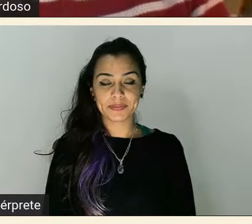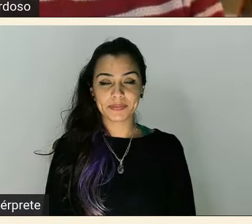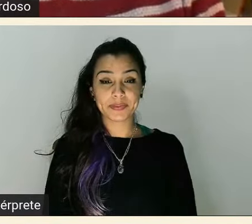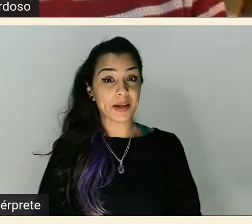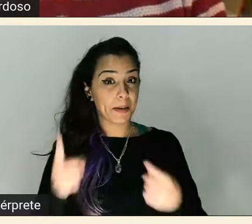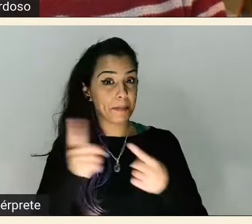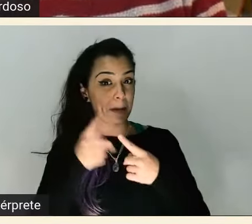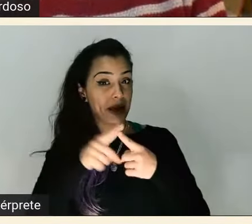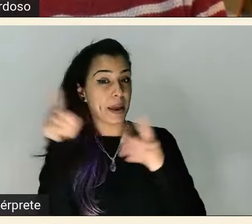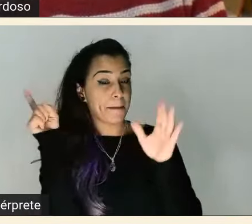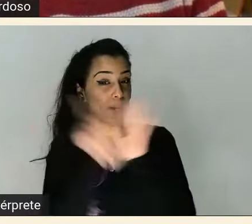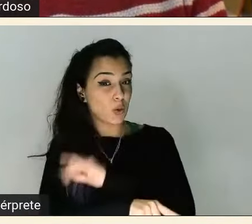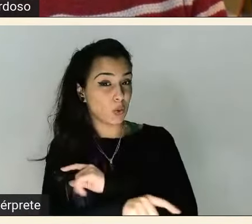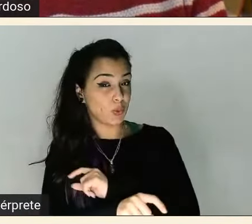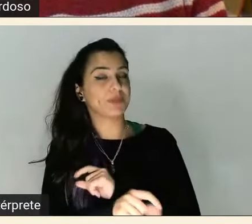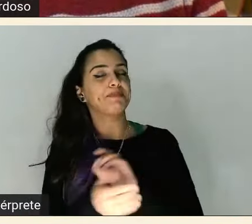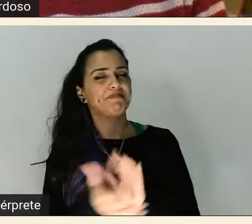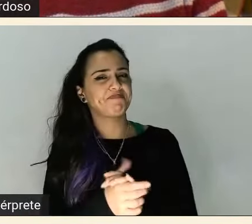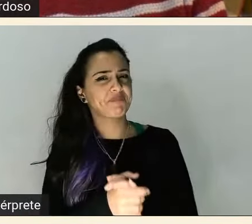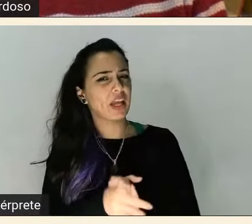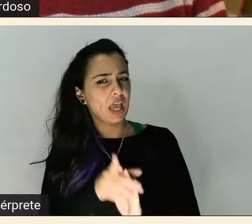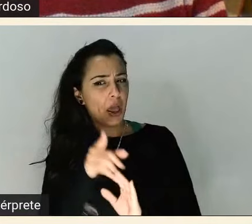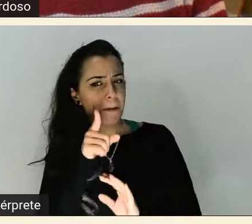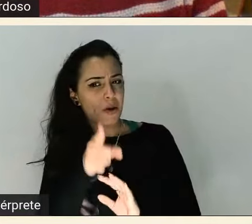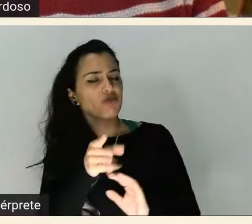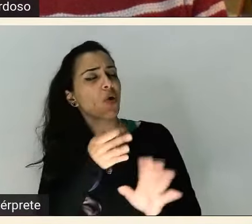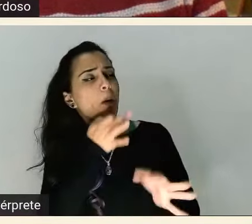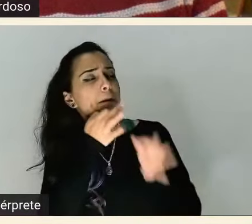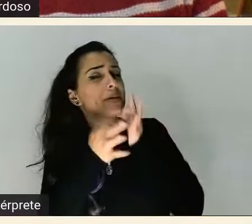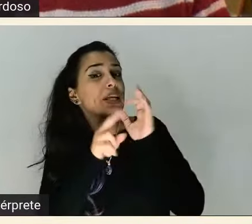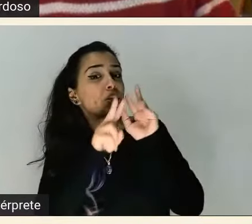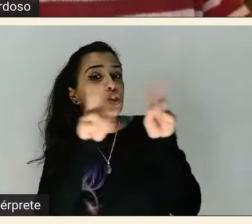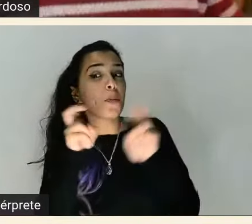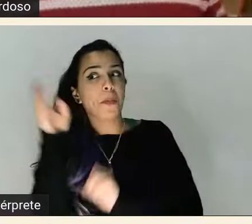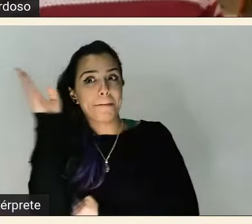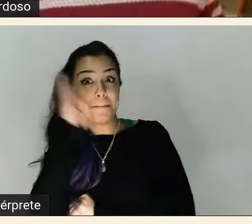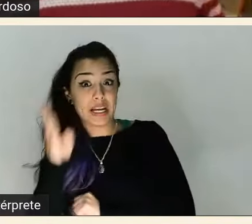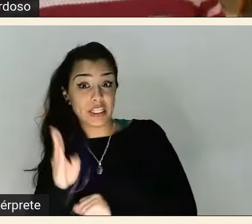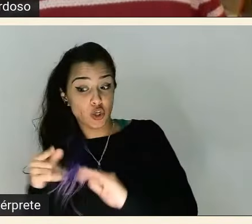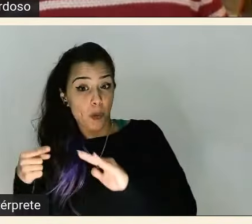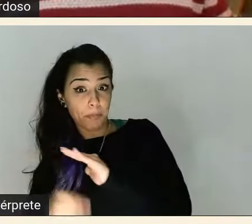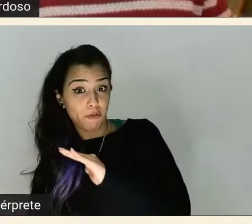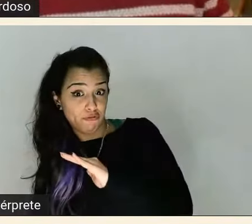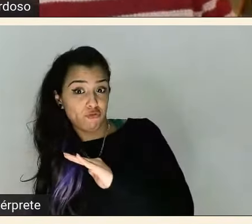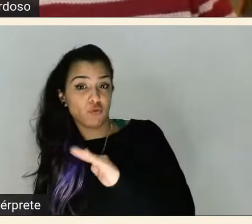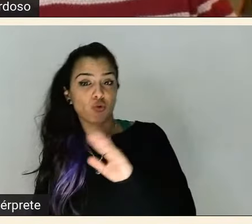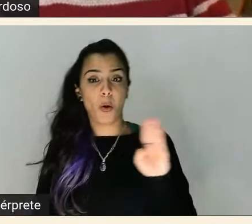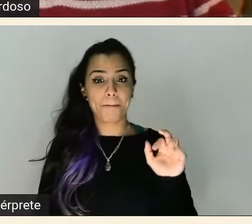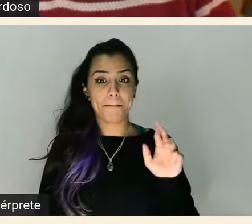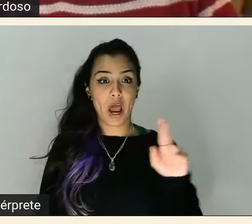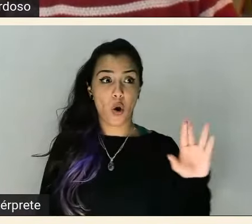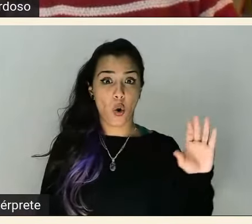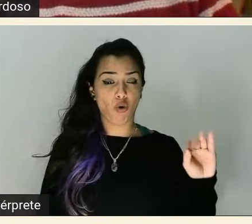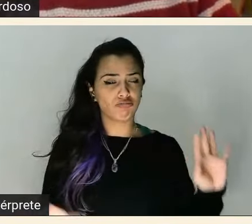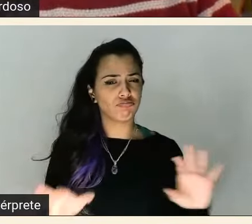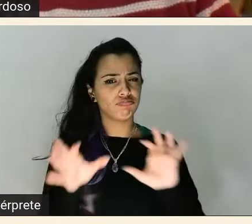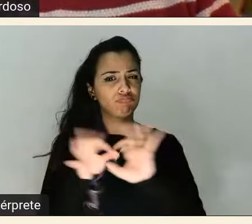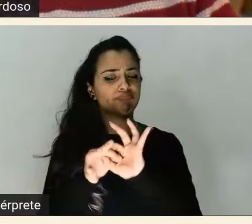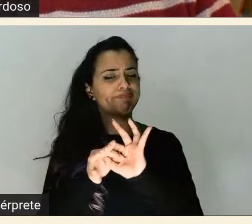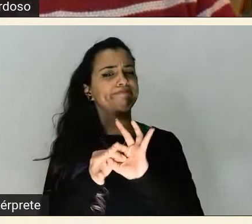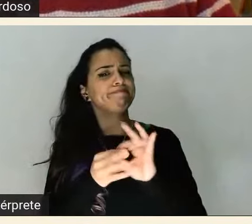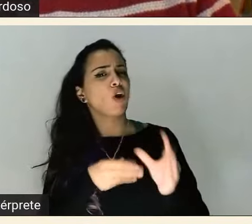Se você pode comentar a relação entre o Brasil profundo e o barroco, e Barroco, como essa isso.